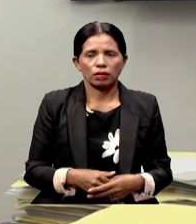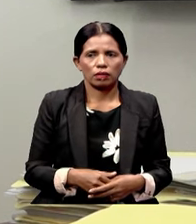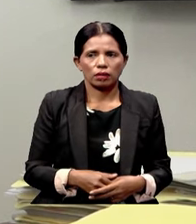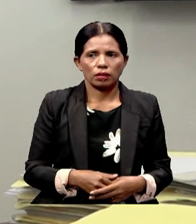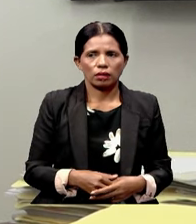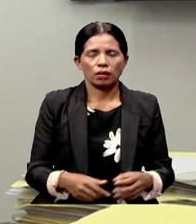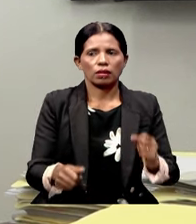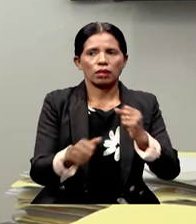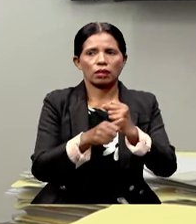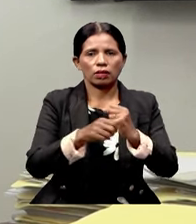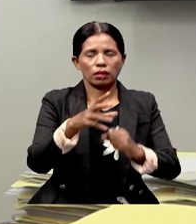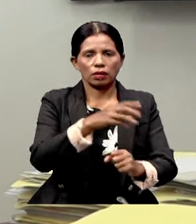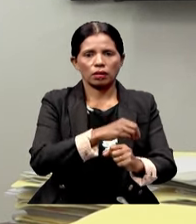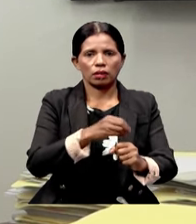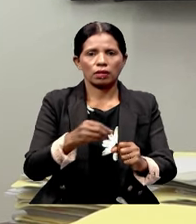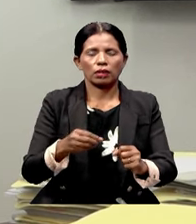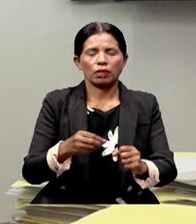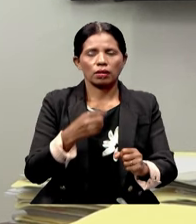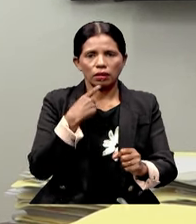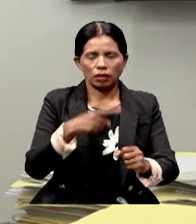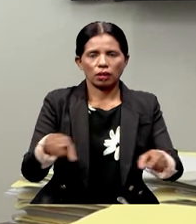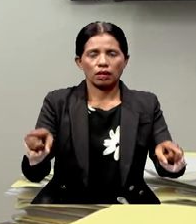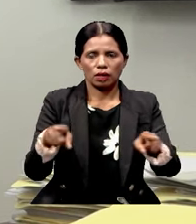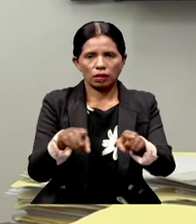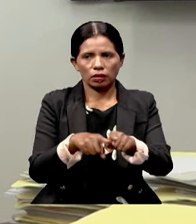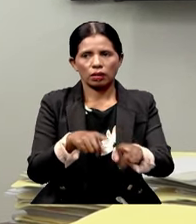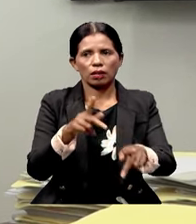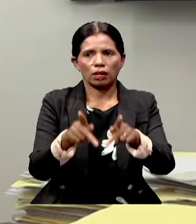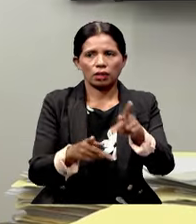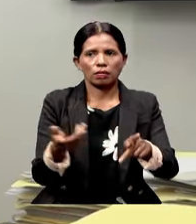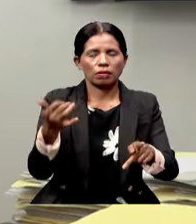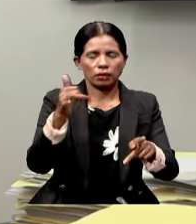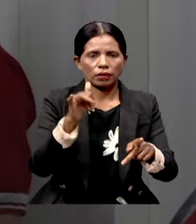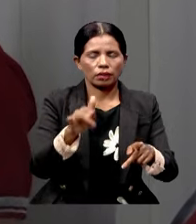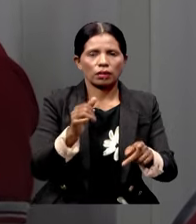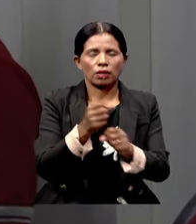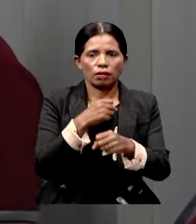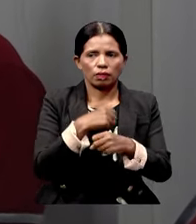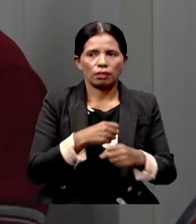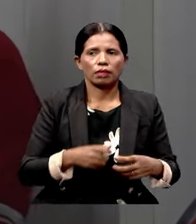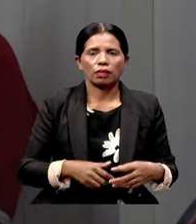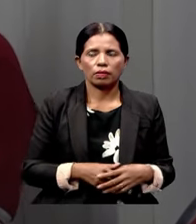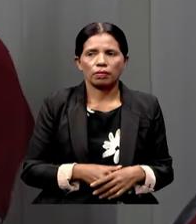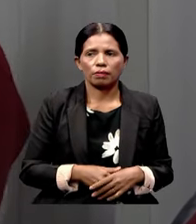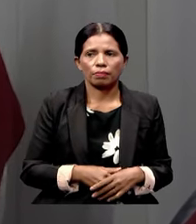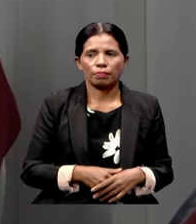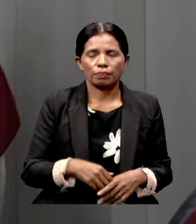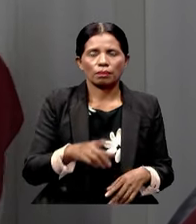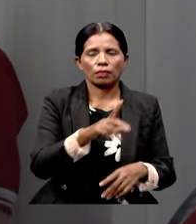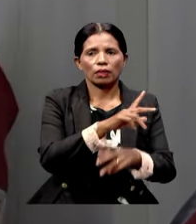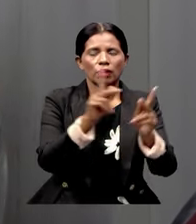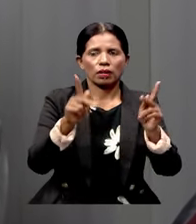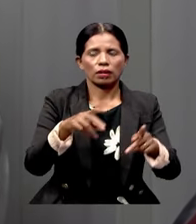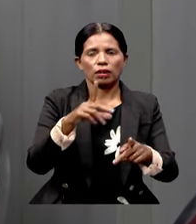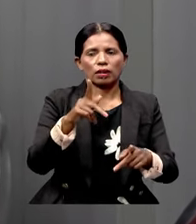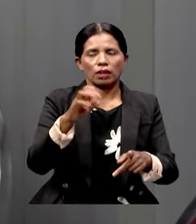sanções ligado ao irregularidade neve maca e também ao operador sira comete. Assistente gerente Loza Creativura